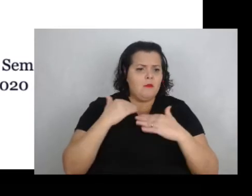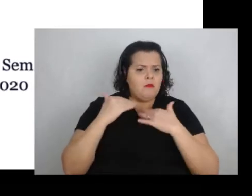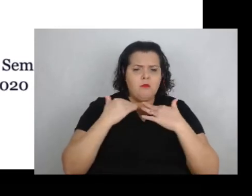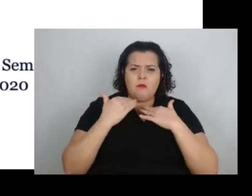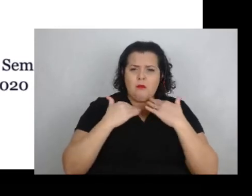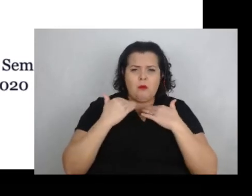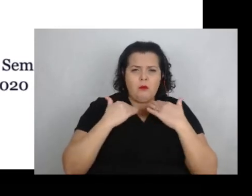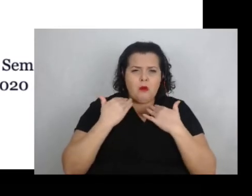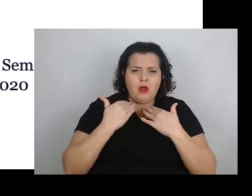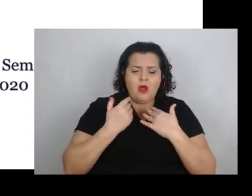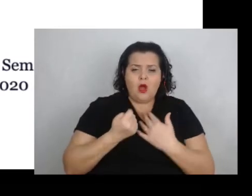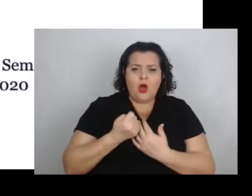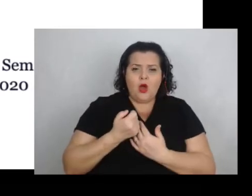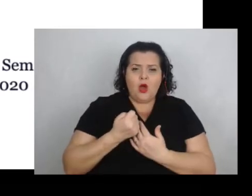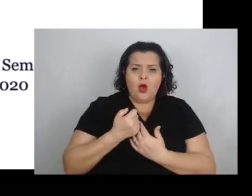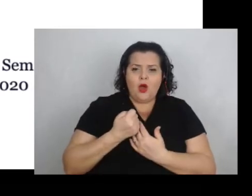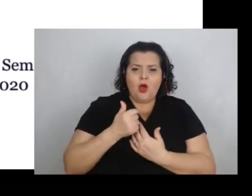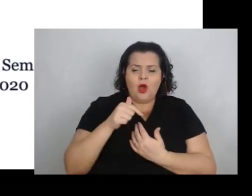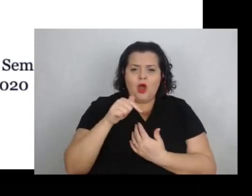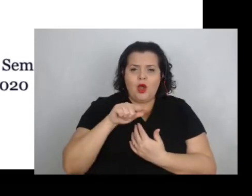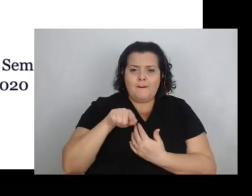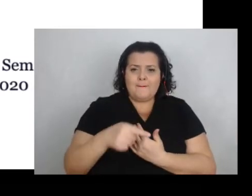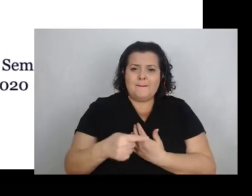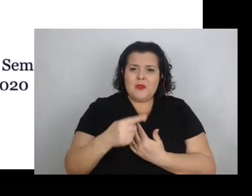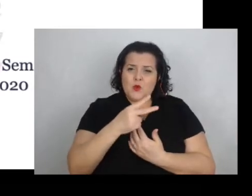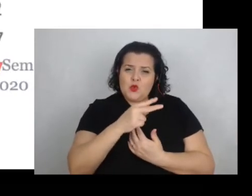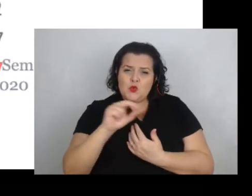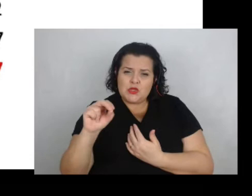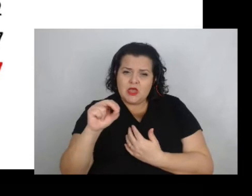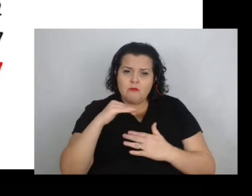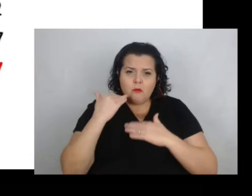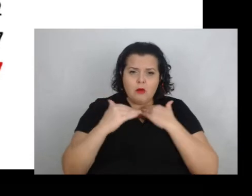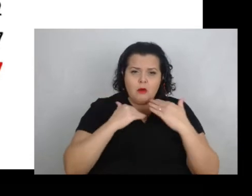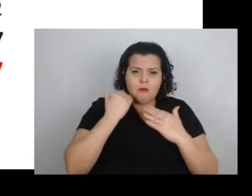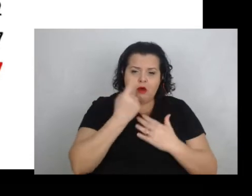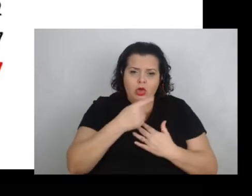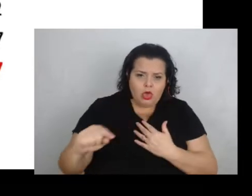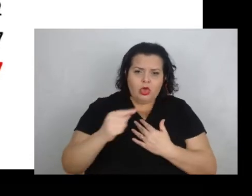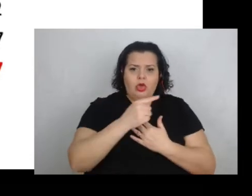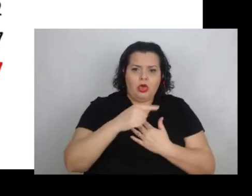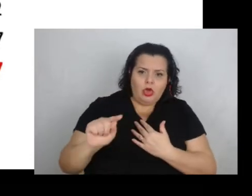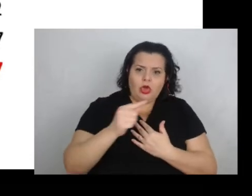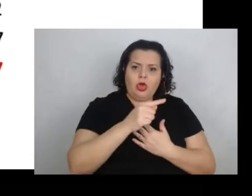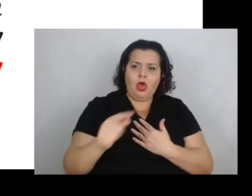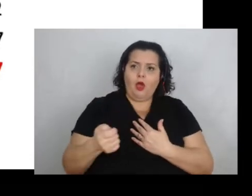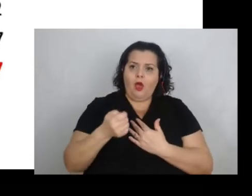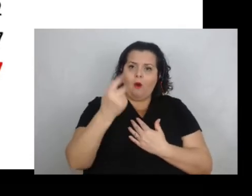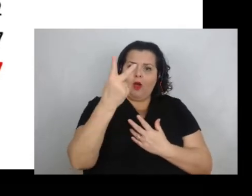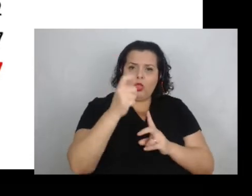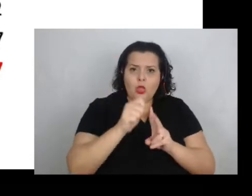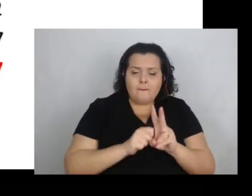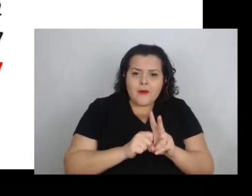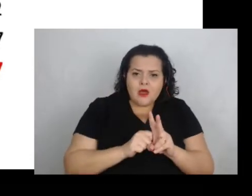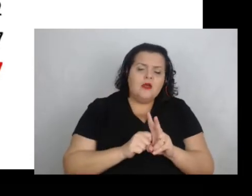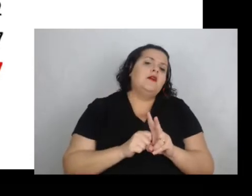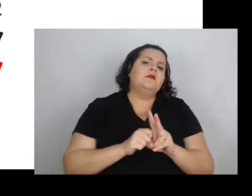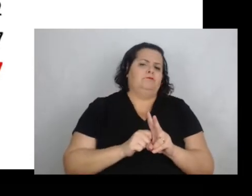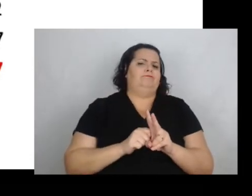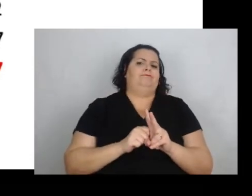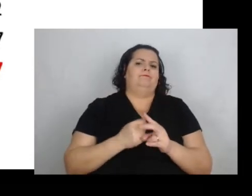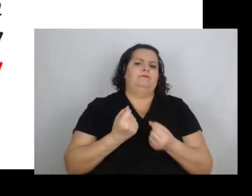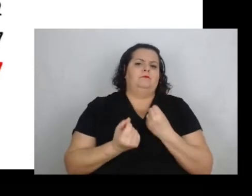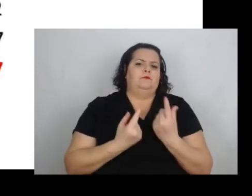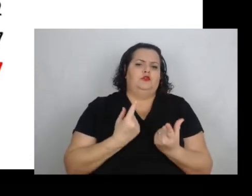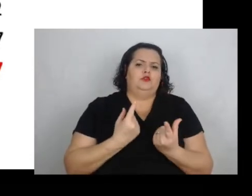com 7.200 óbitos por semana há quase 2 meses, isso se deve, entre outras coisas,